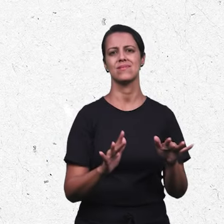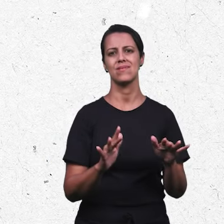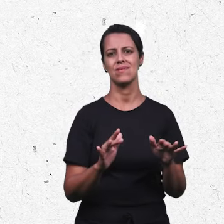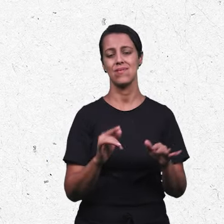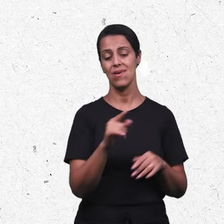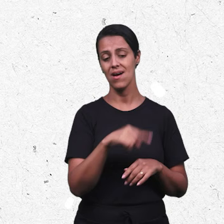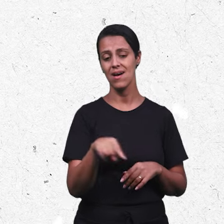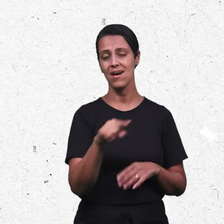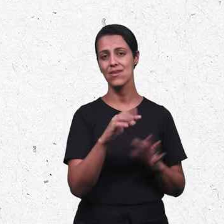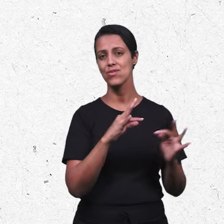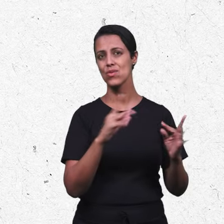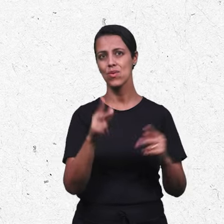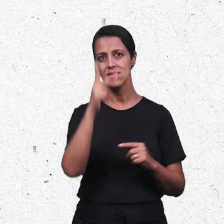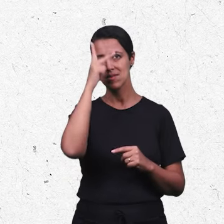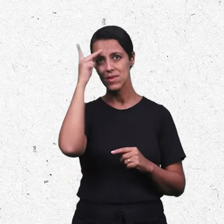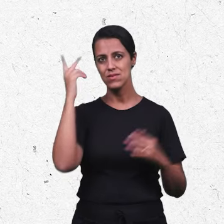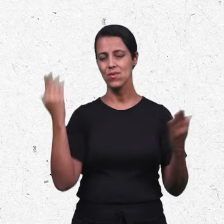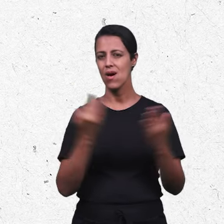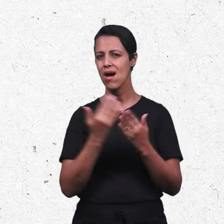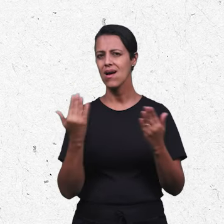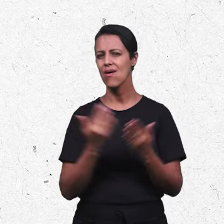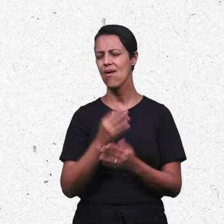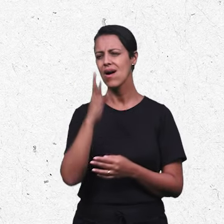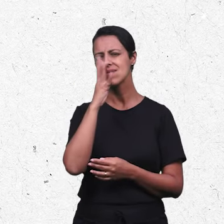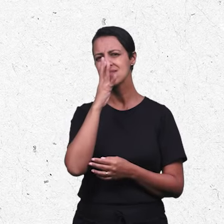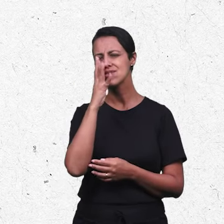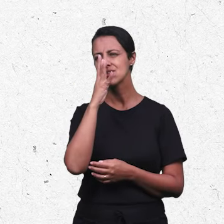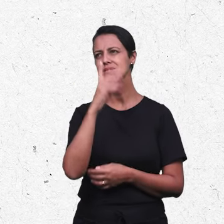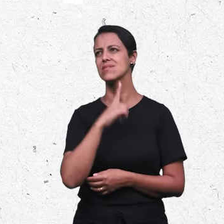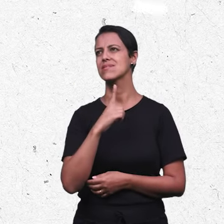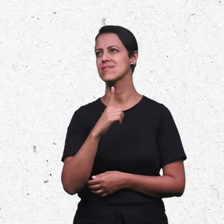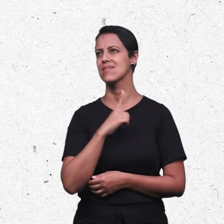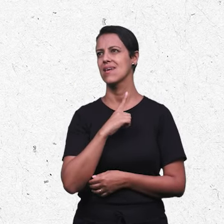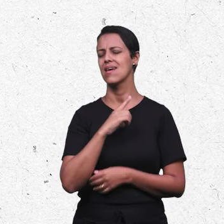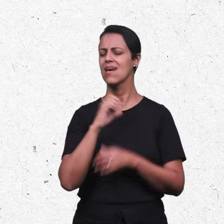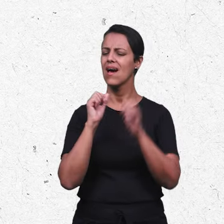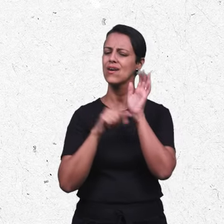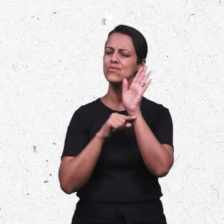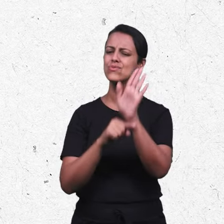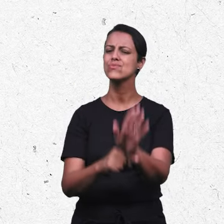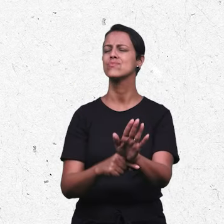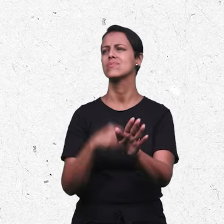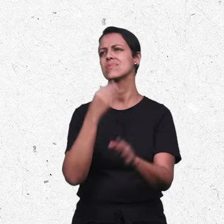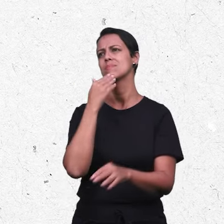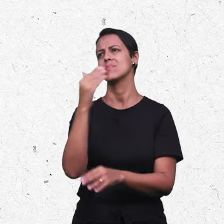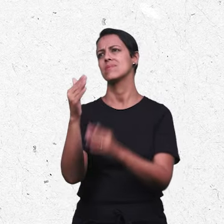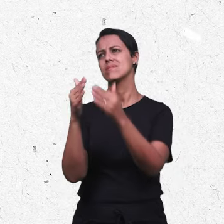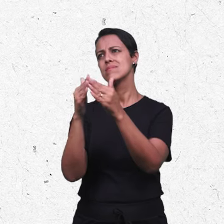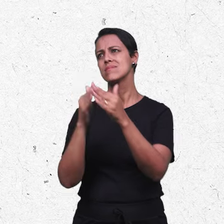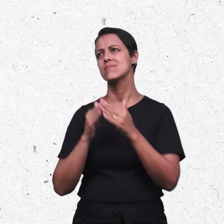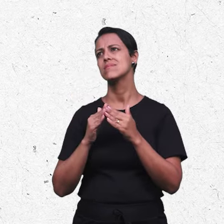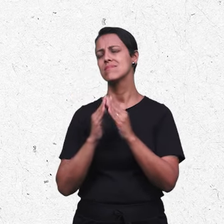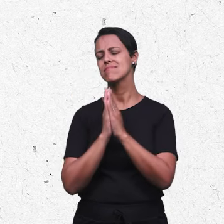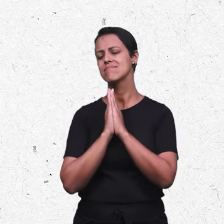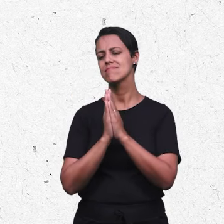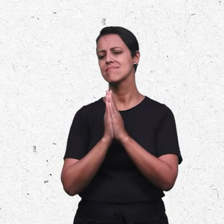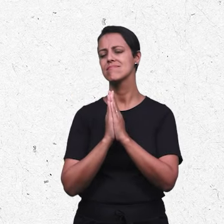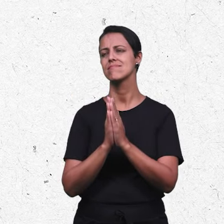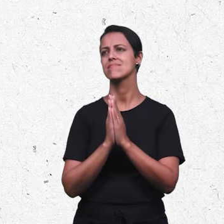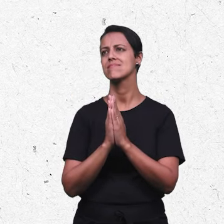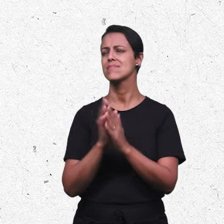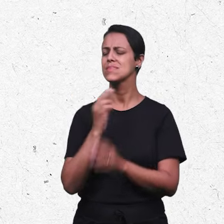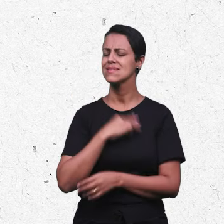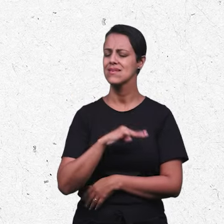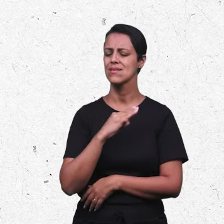ouvindo neste momento a Tua palavra meu senhor ess é o pedido que nós fazemos pedimos Meu Senhor